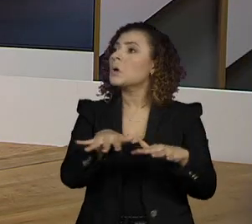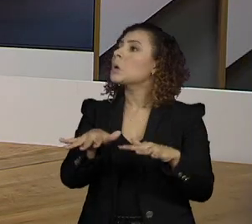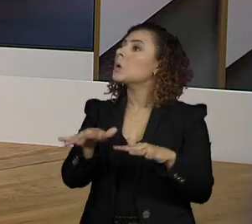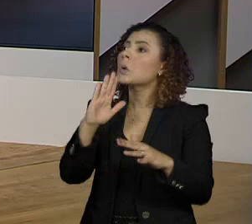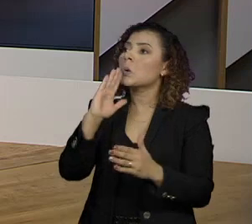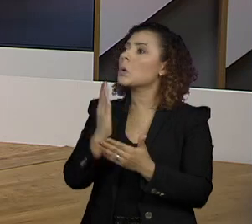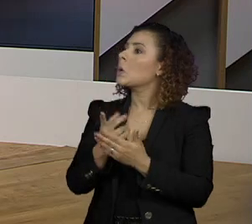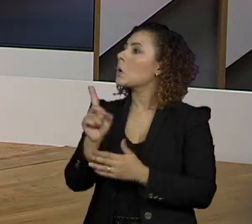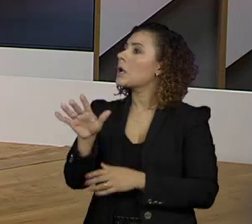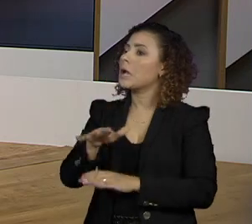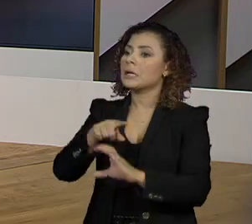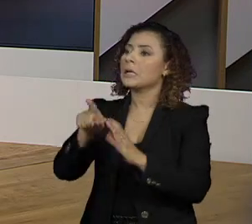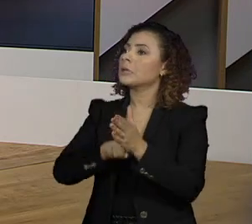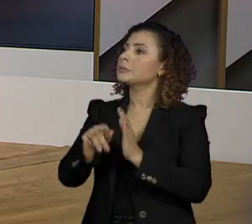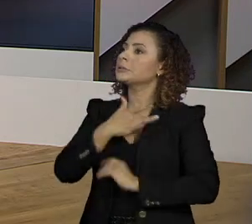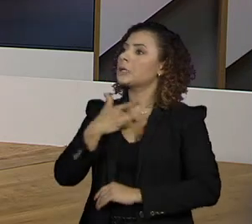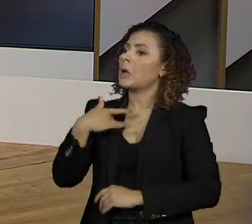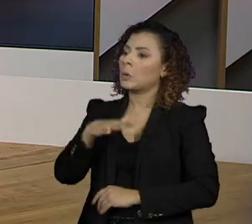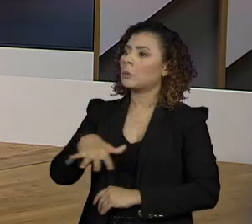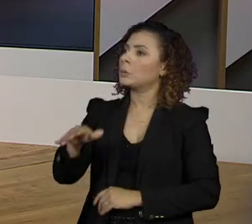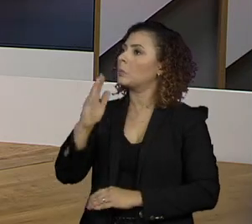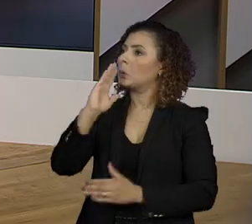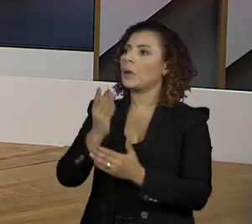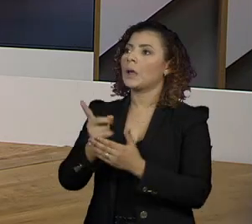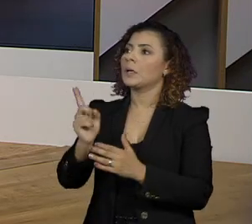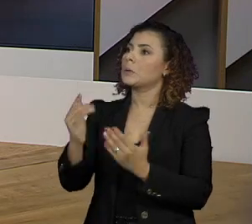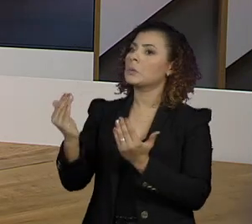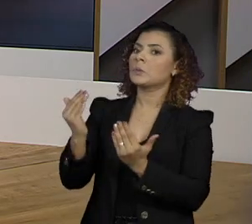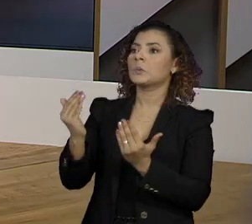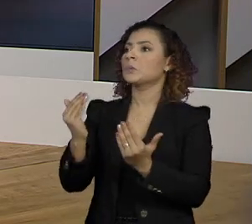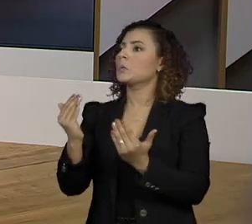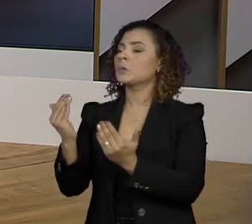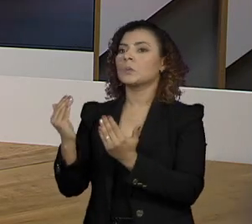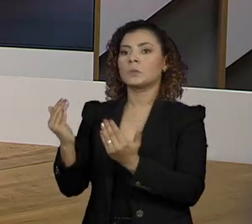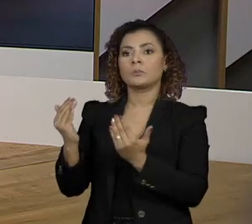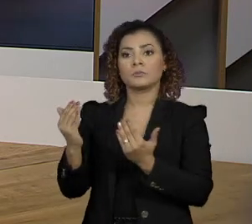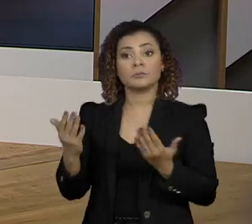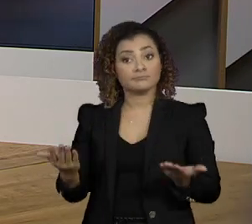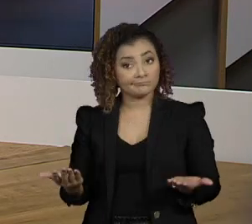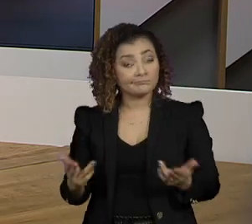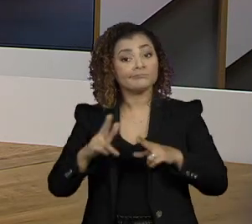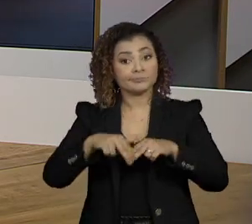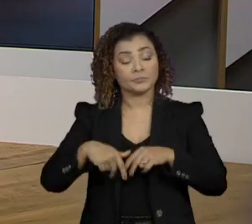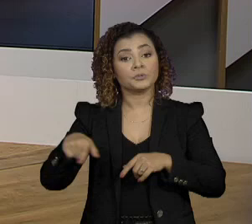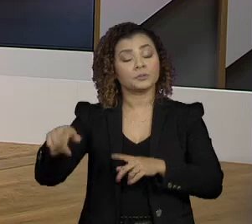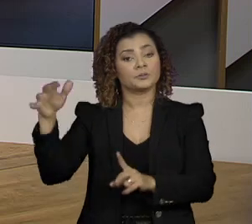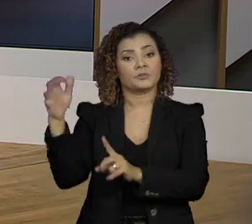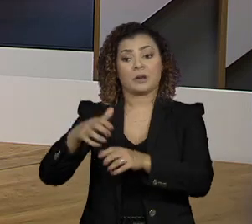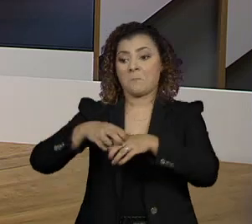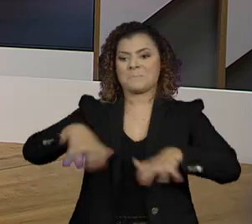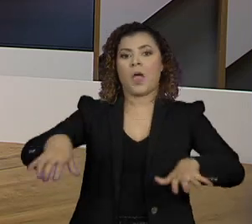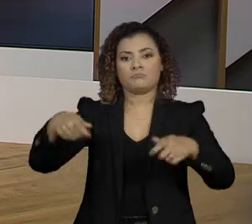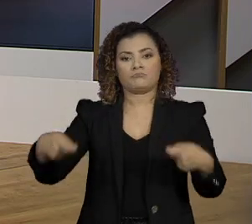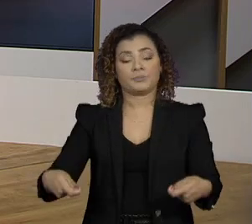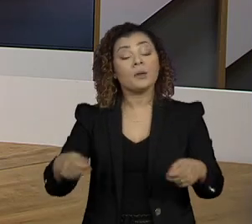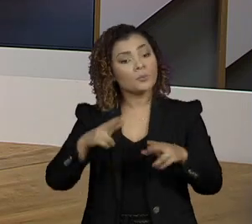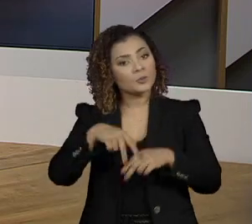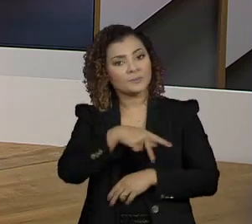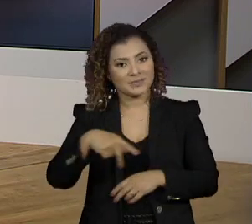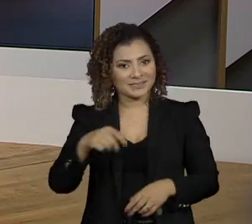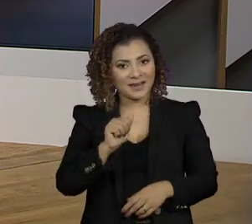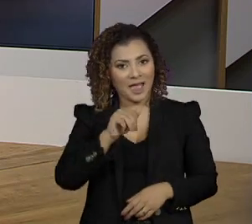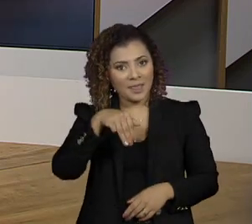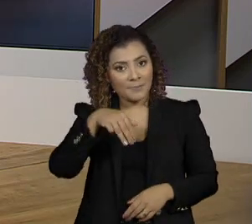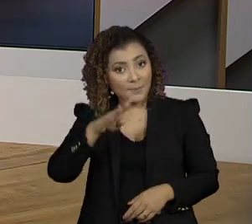pública e vai também mobilizando essas bases extremistas. Isso que disse o presidente da AMB